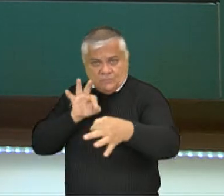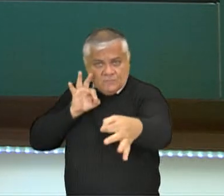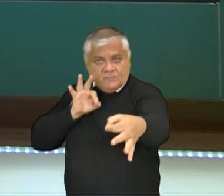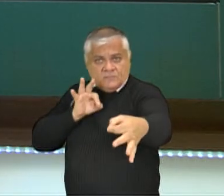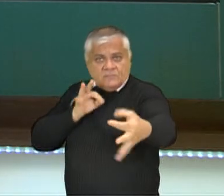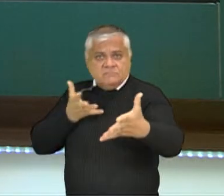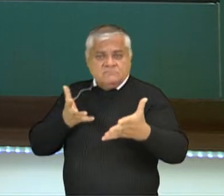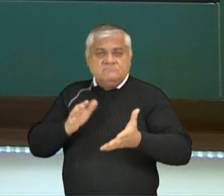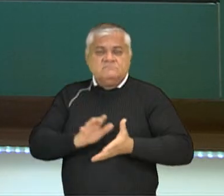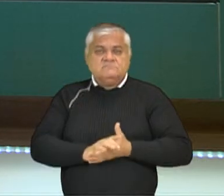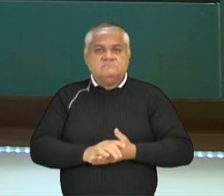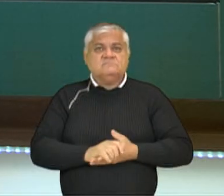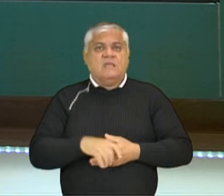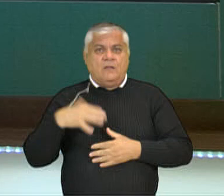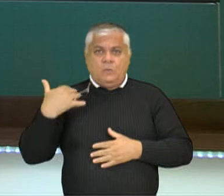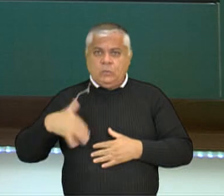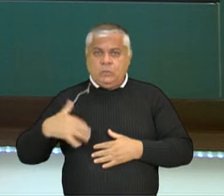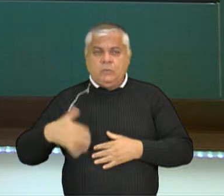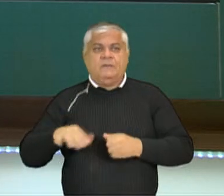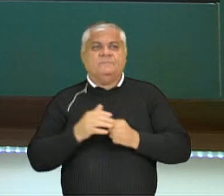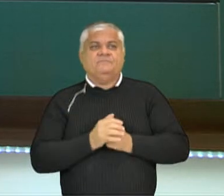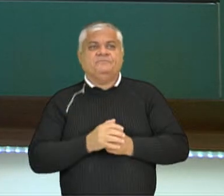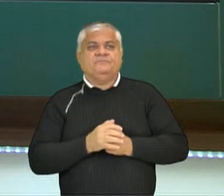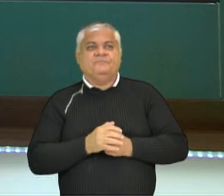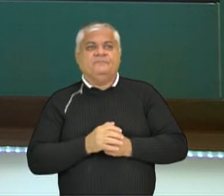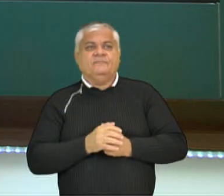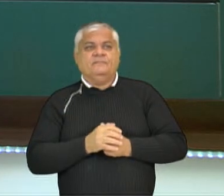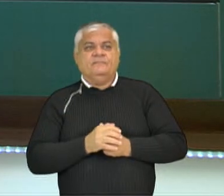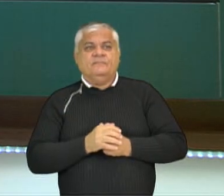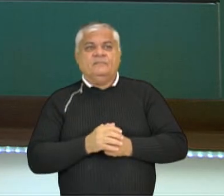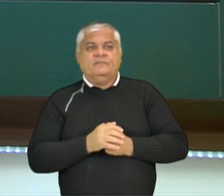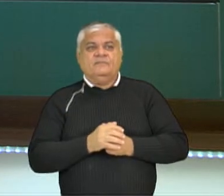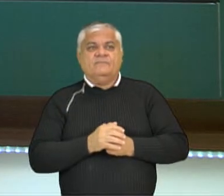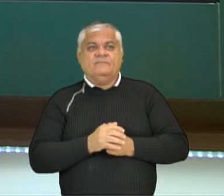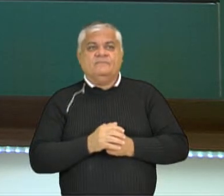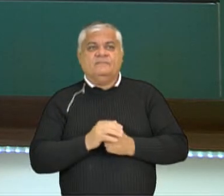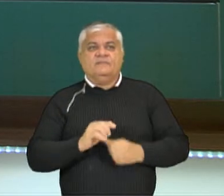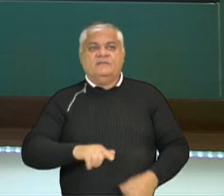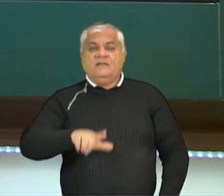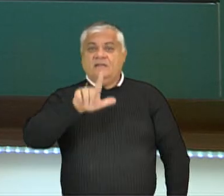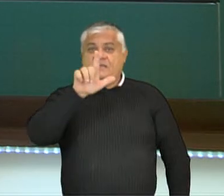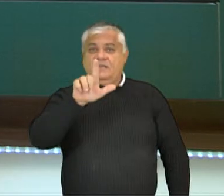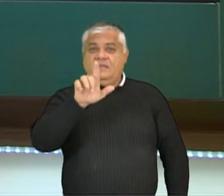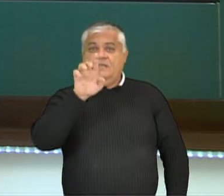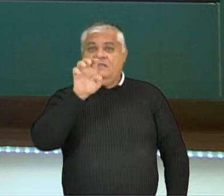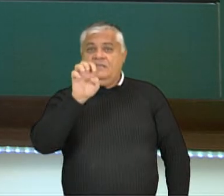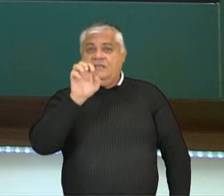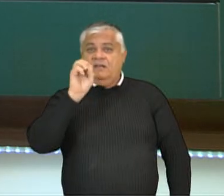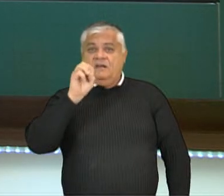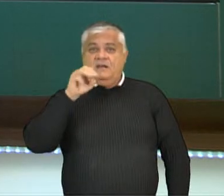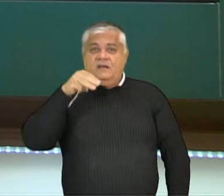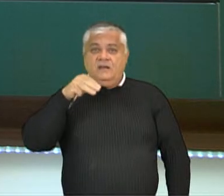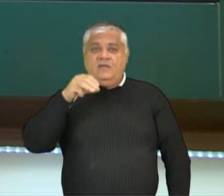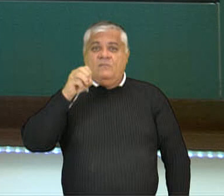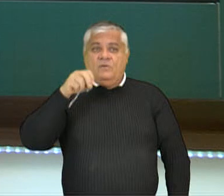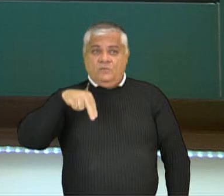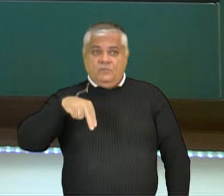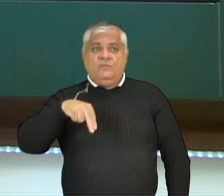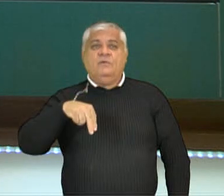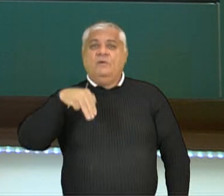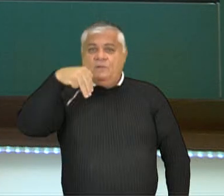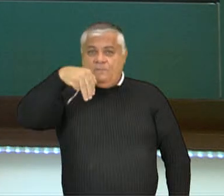Então, isso é um valor bem alto. A gente tem esse atleta aqui, que é o ícone brasileiro, né, que é o